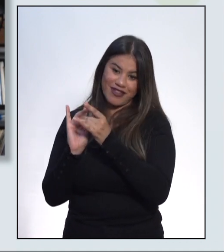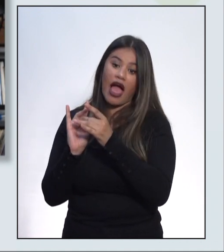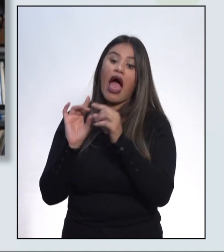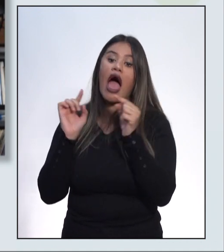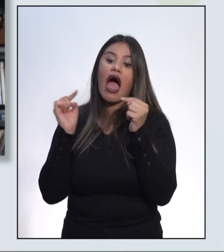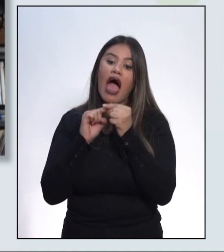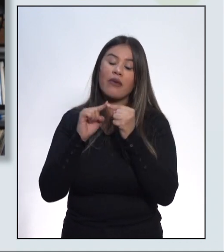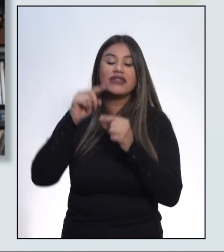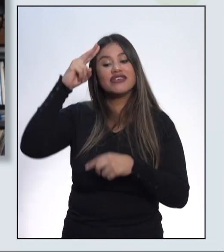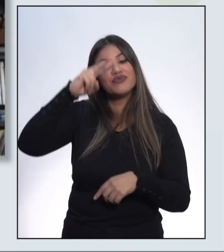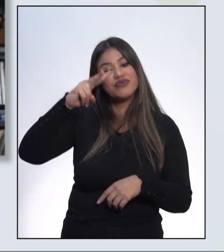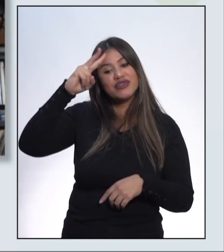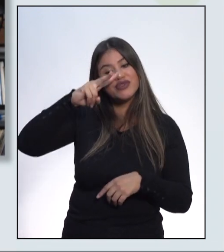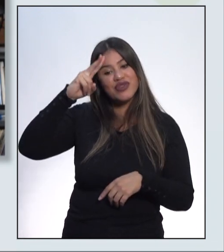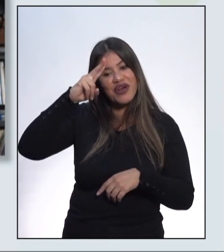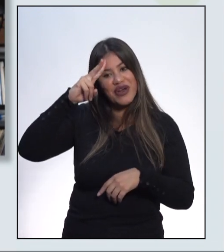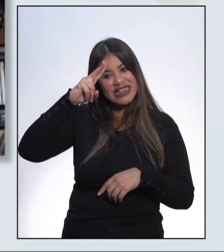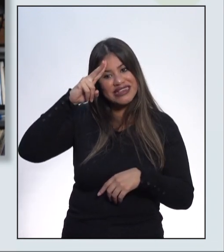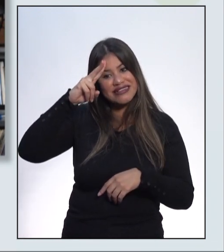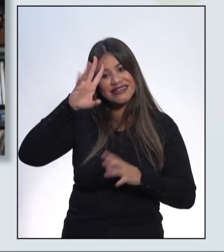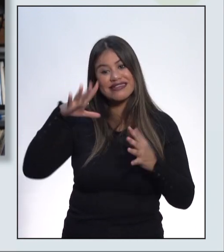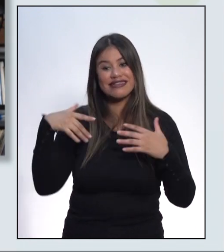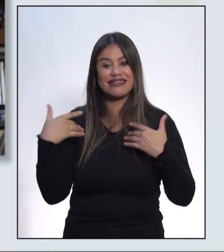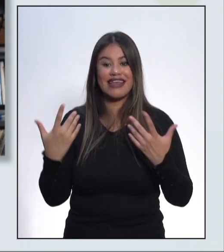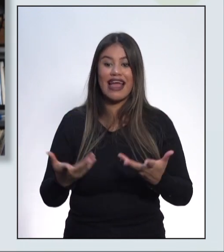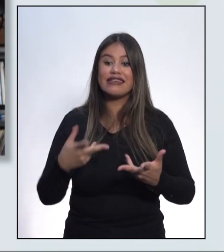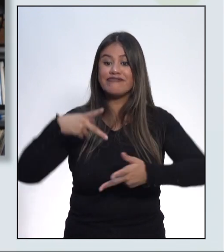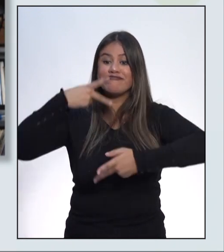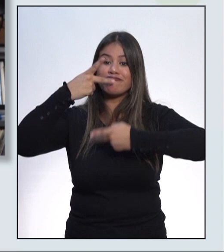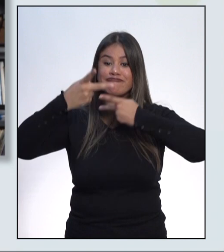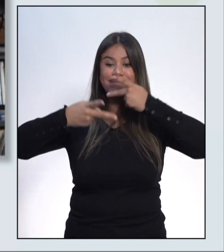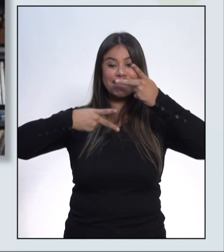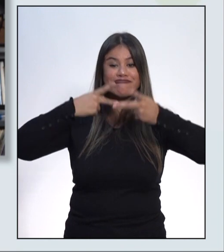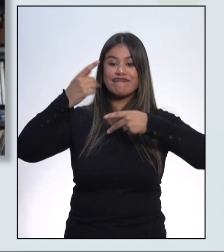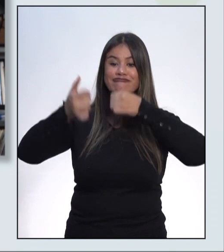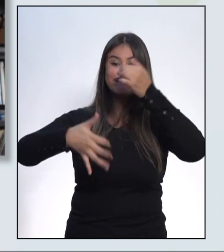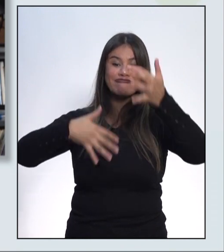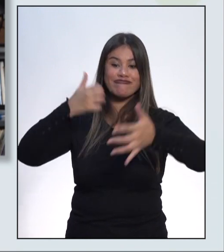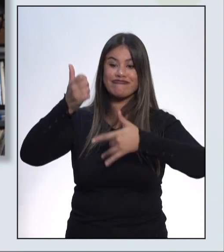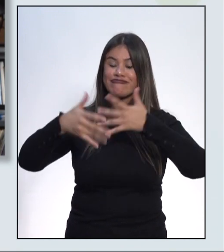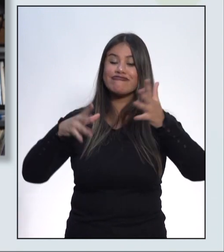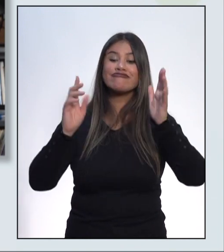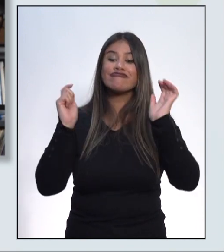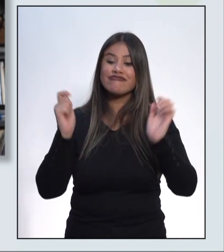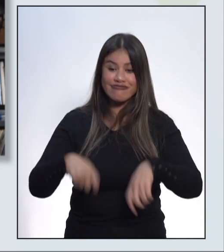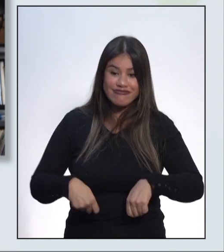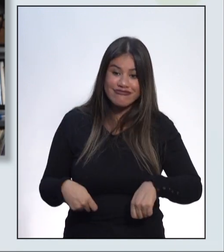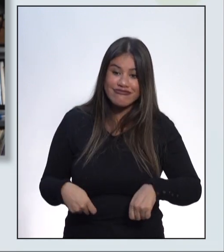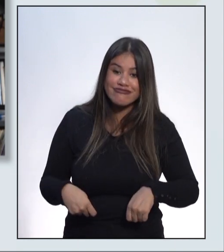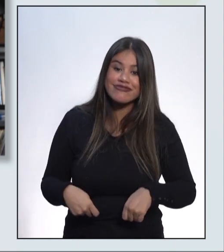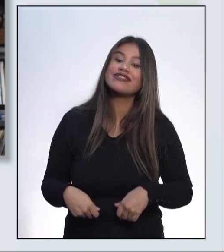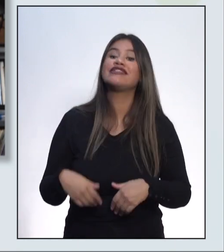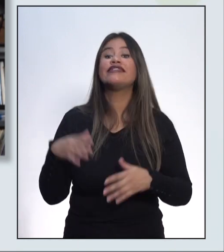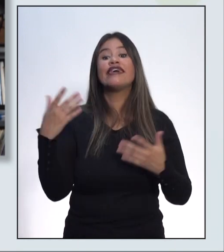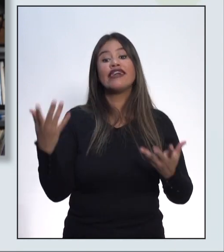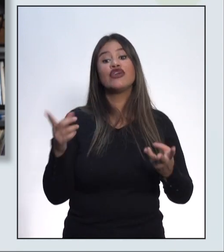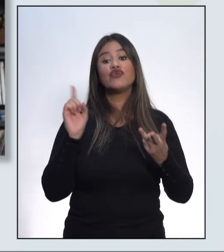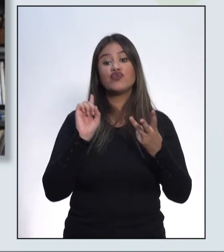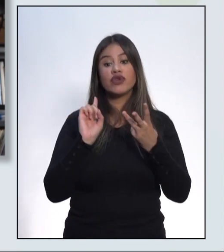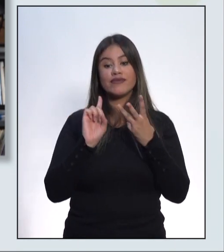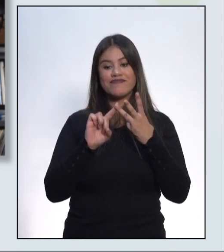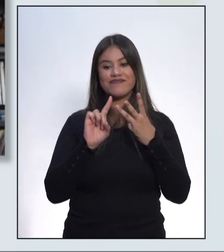sentido. A gente vai conseguir, então, contar o que a gente descobriu. E aí, Tatá, entra o